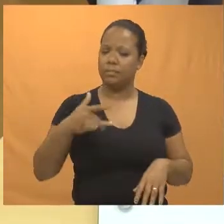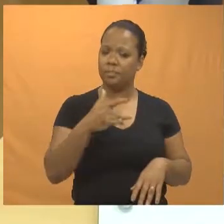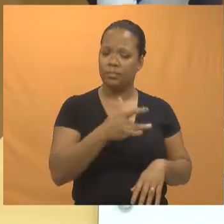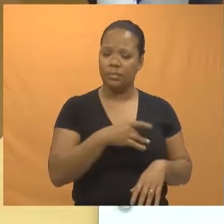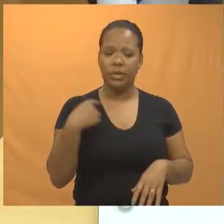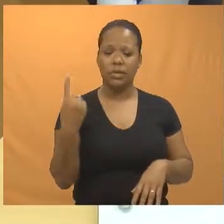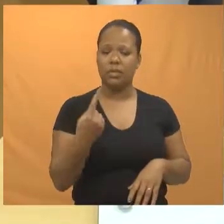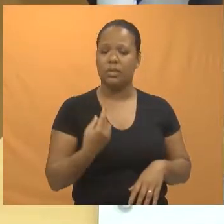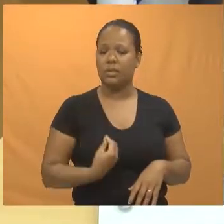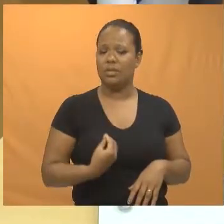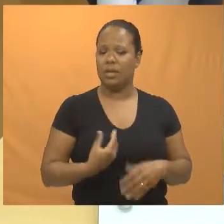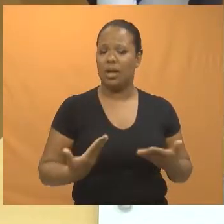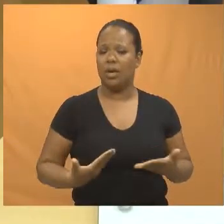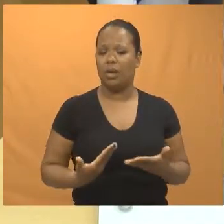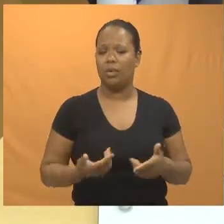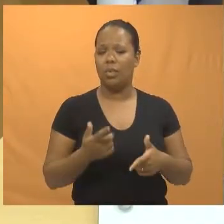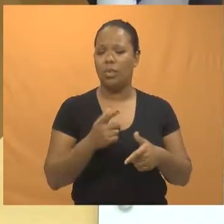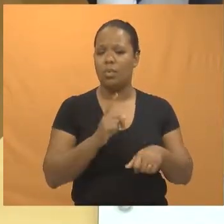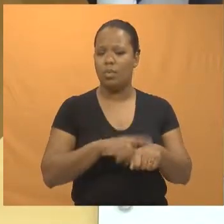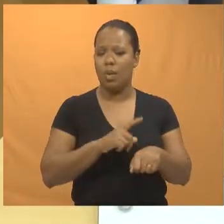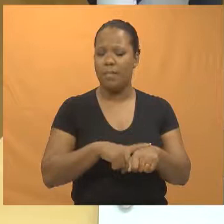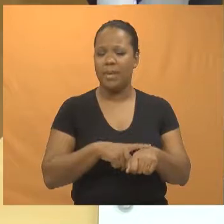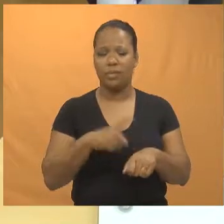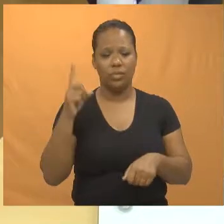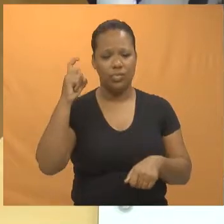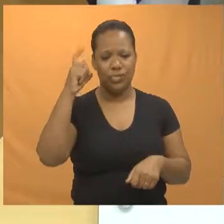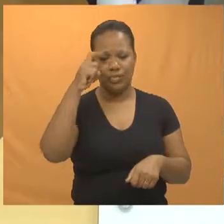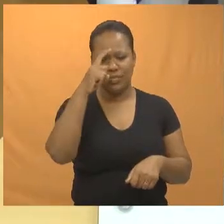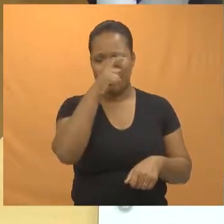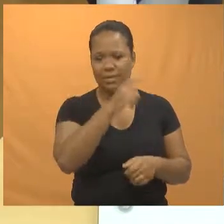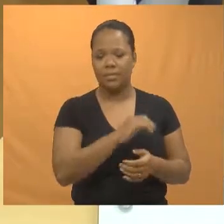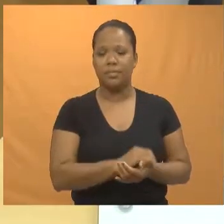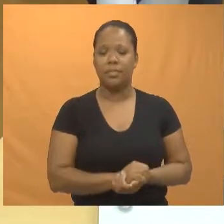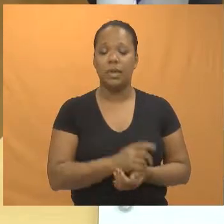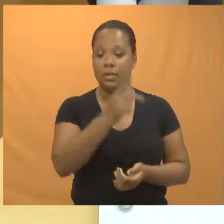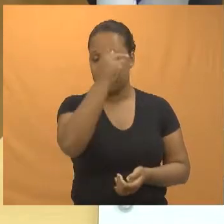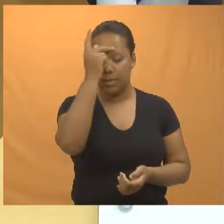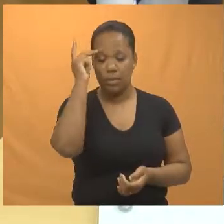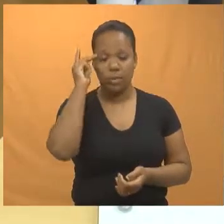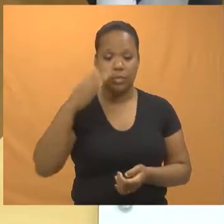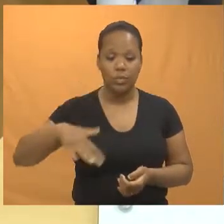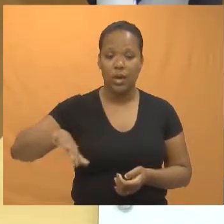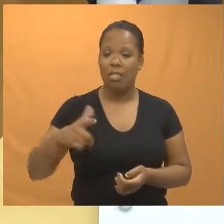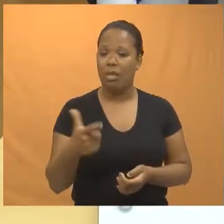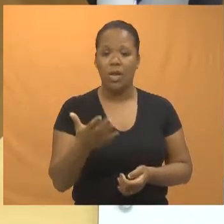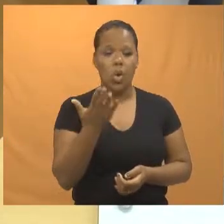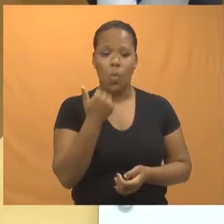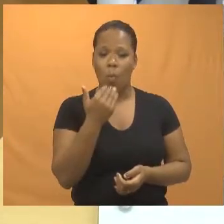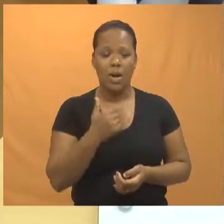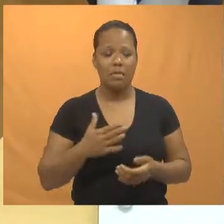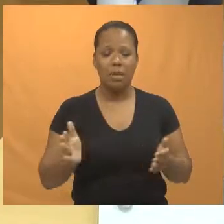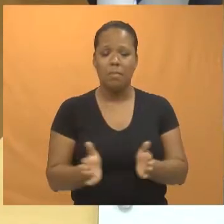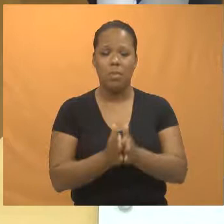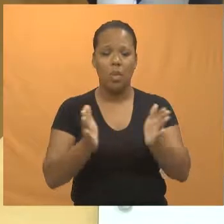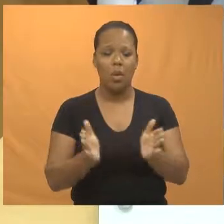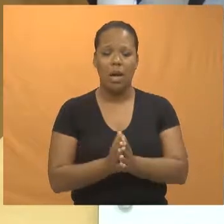nós vivemos no país um momento bastante delicado, né? Muitas pessoas não tendo o que comer, não tendo como